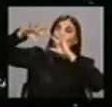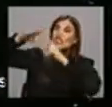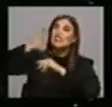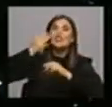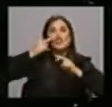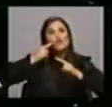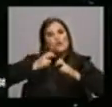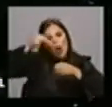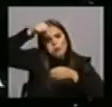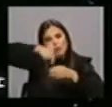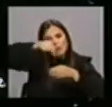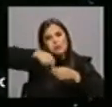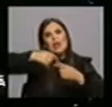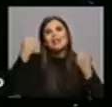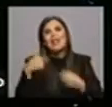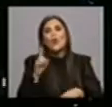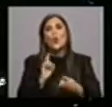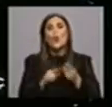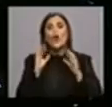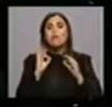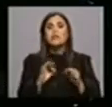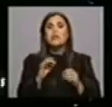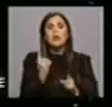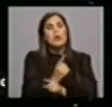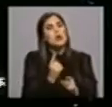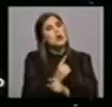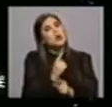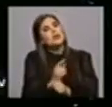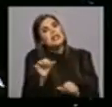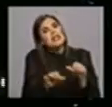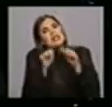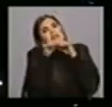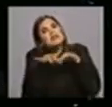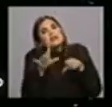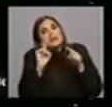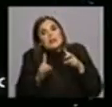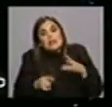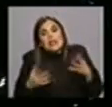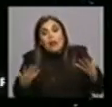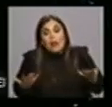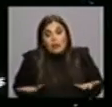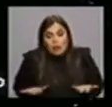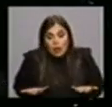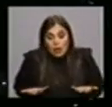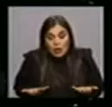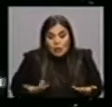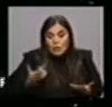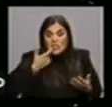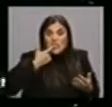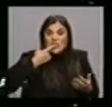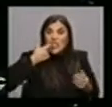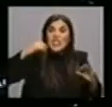o que residia no seu interior, ver quais eram os elementos químicos que saíam de lá. E então, neste meteorito em particular,